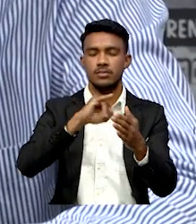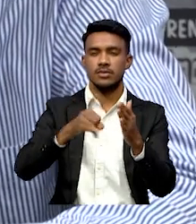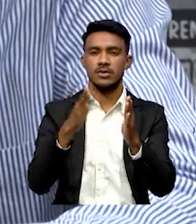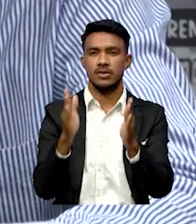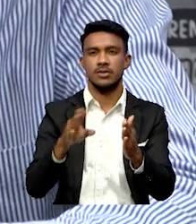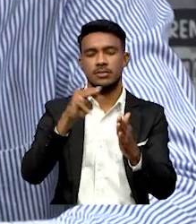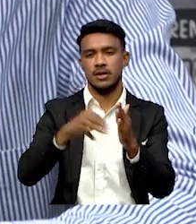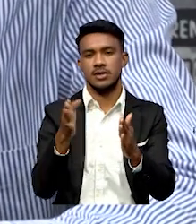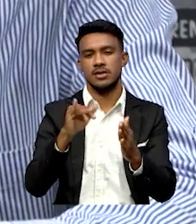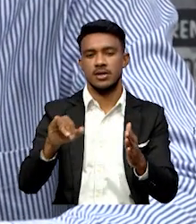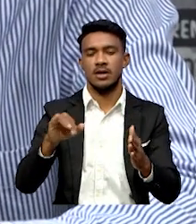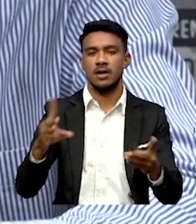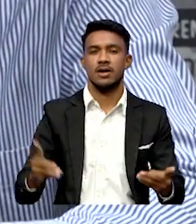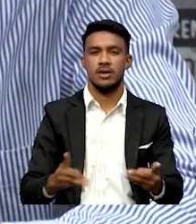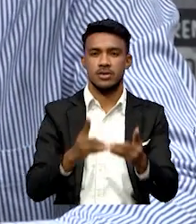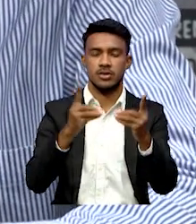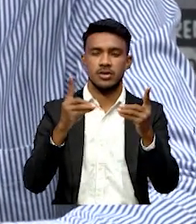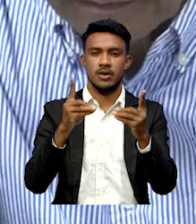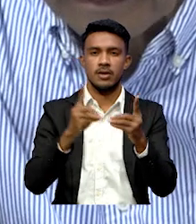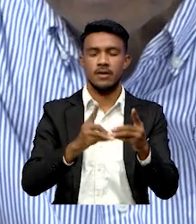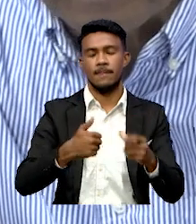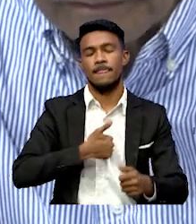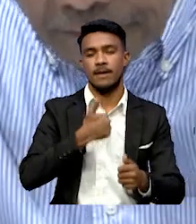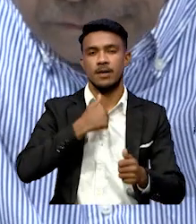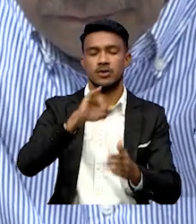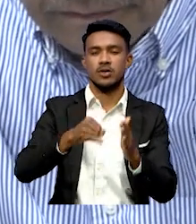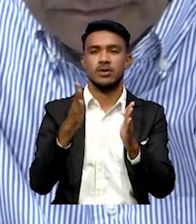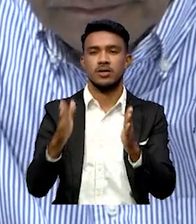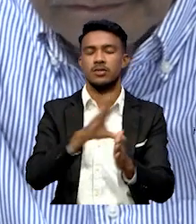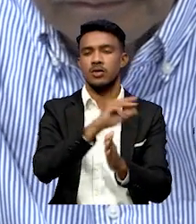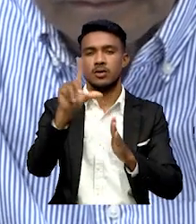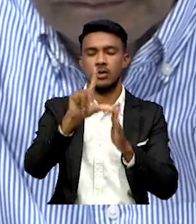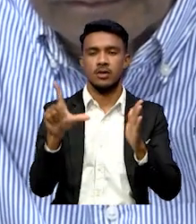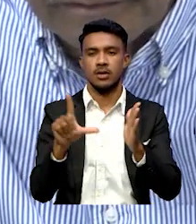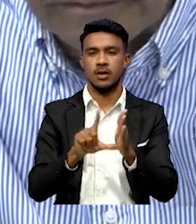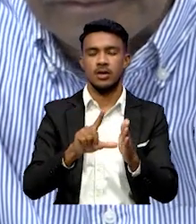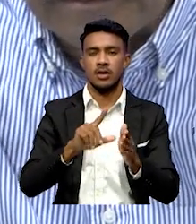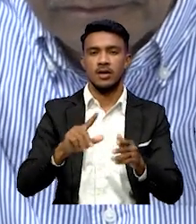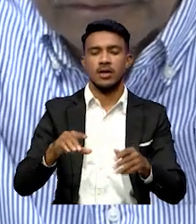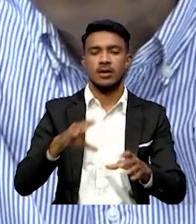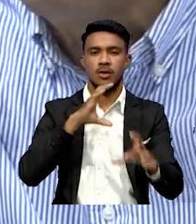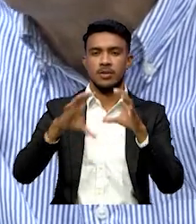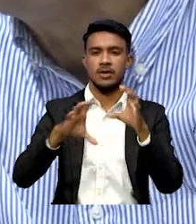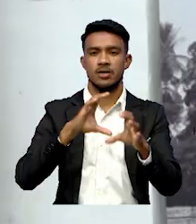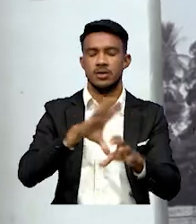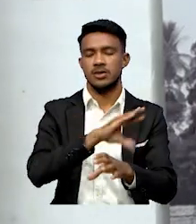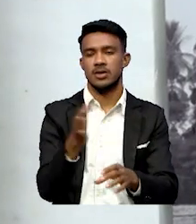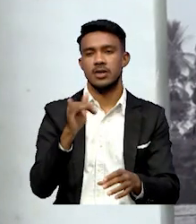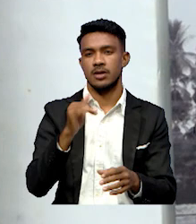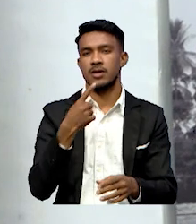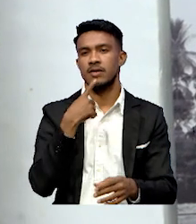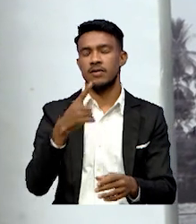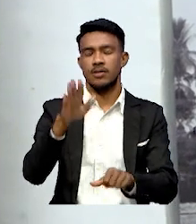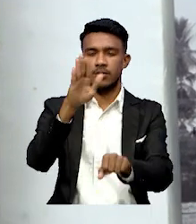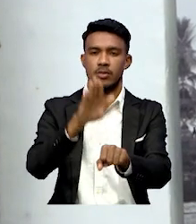Nyangne contra Código Ética Jornalista no Lei de Comunicação Social, Neduni Conselho de Imprensa se notifica que foi chamada